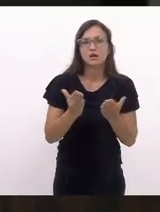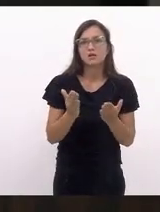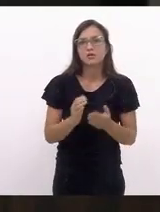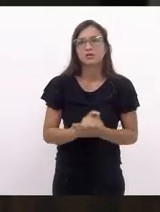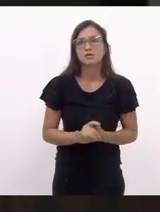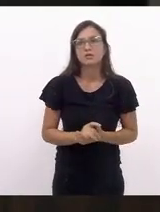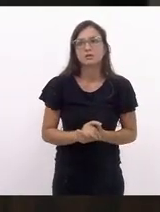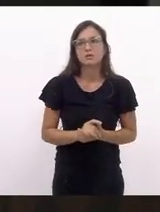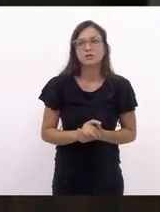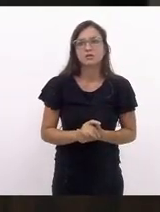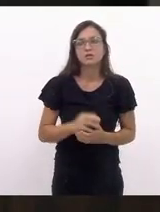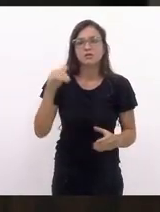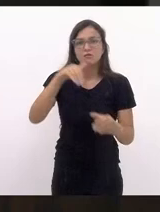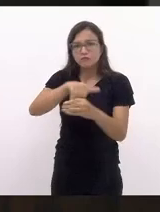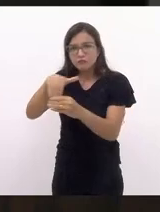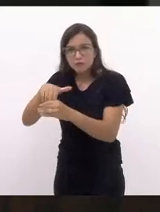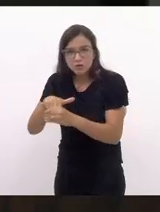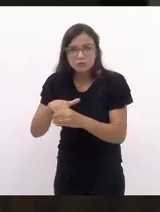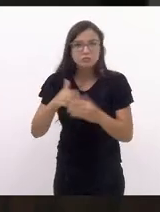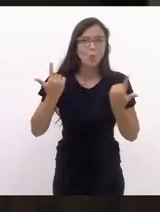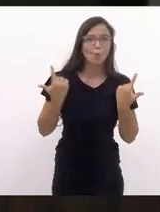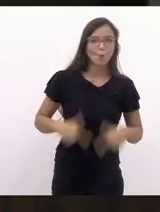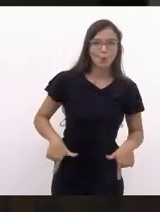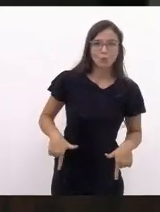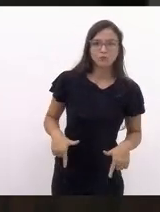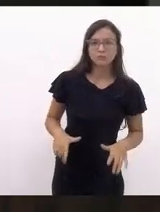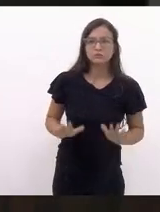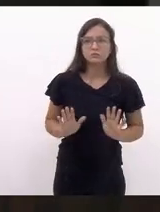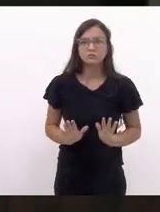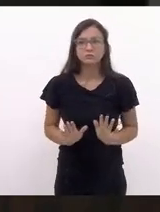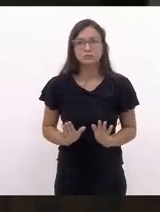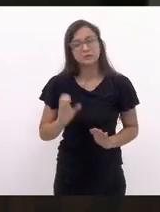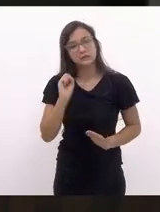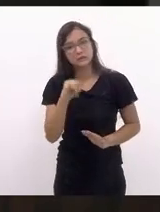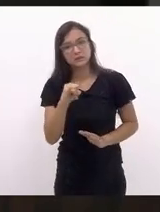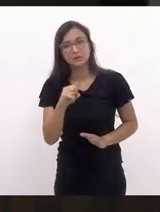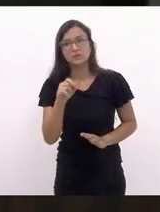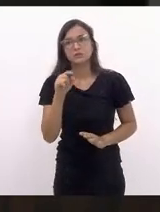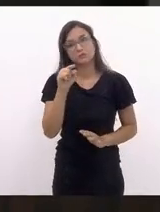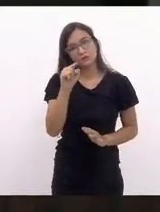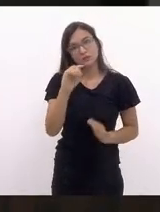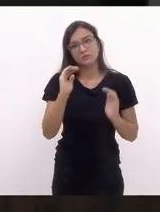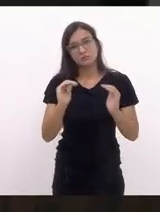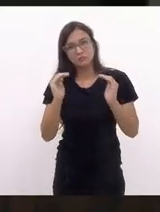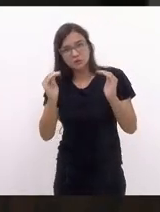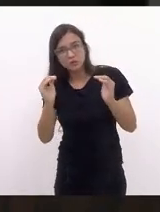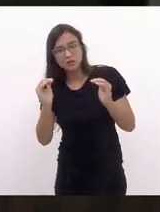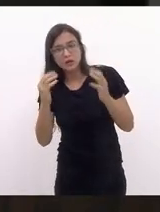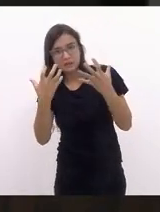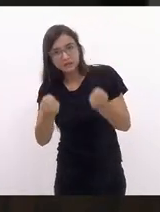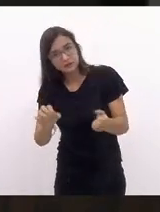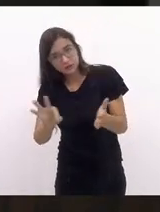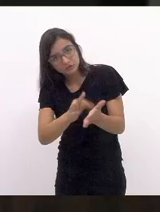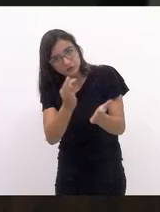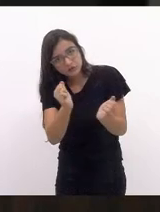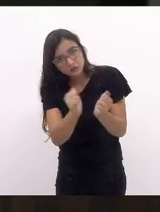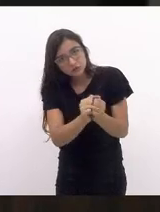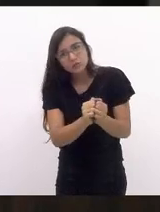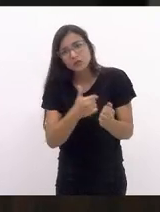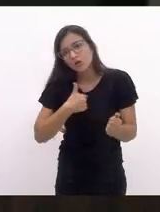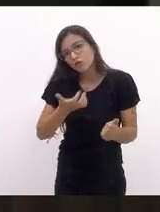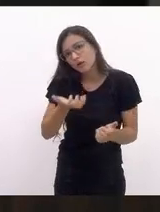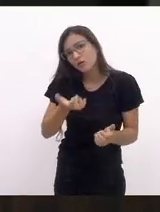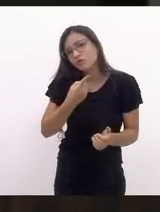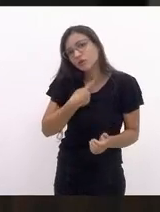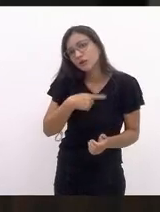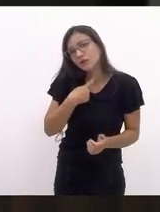com voto pela abstenção do novo vossa excelência' de conceder a honra Você cortou dessa medalha